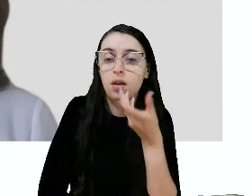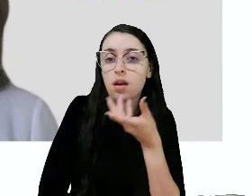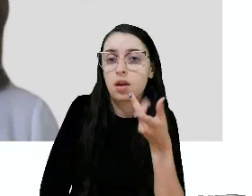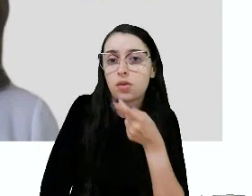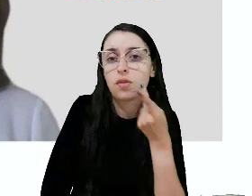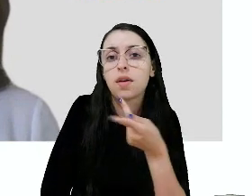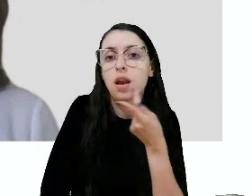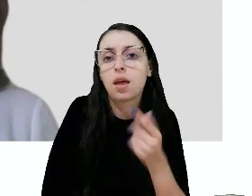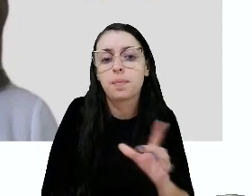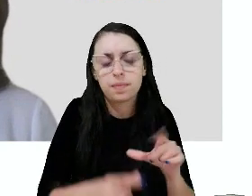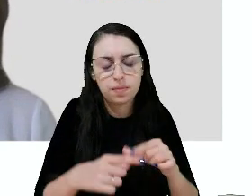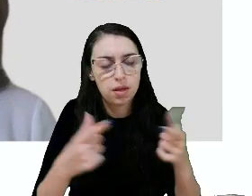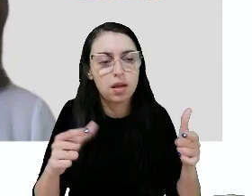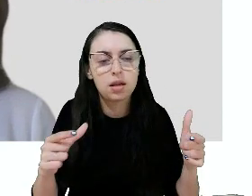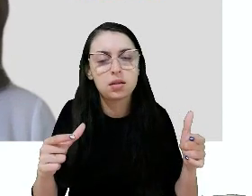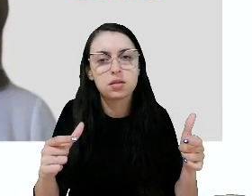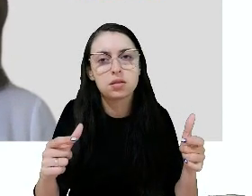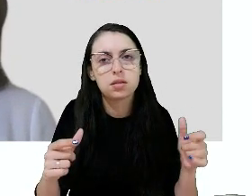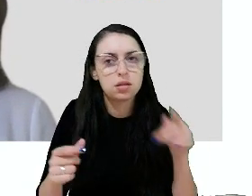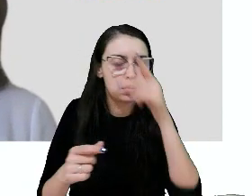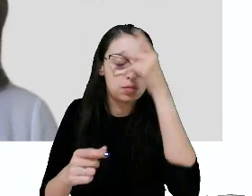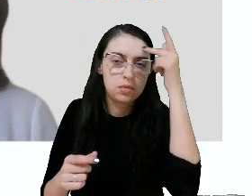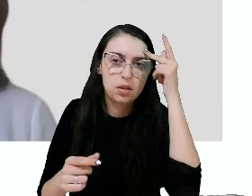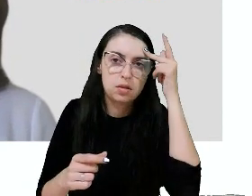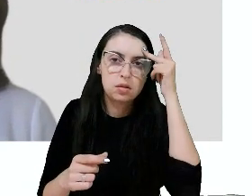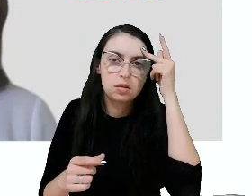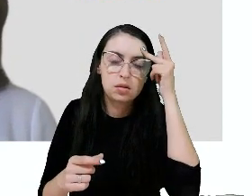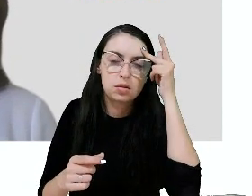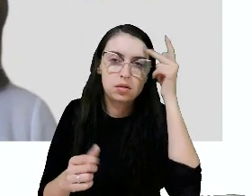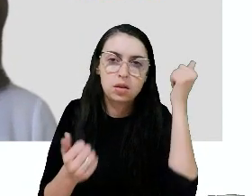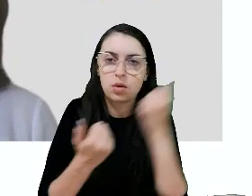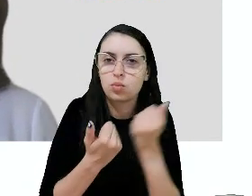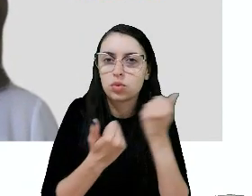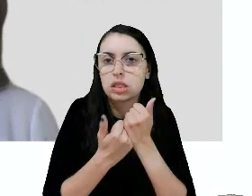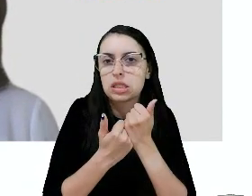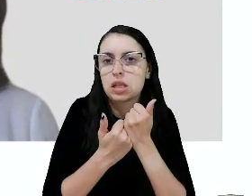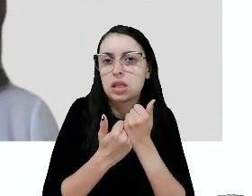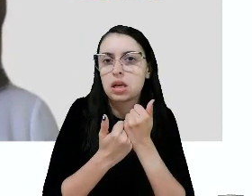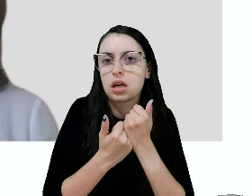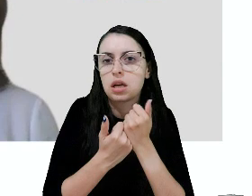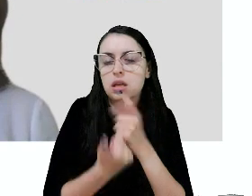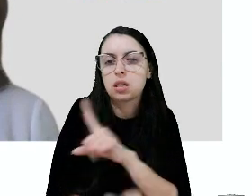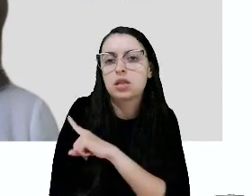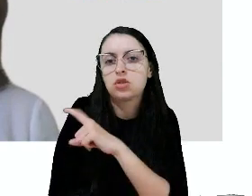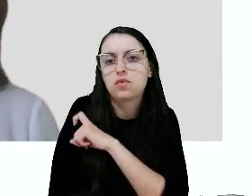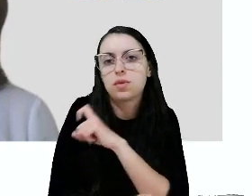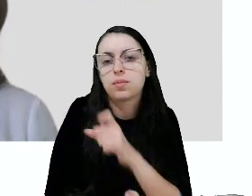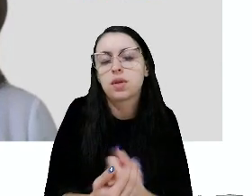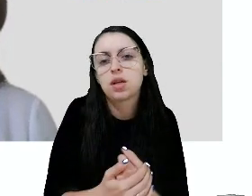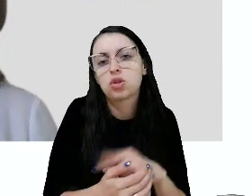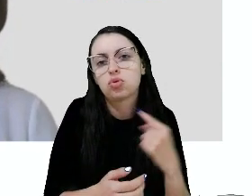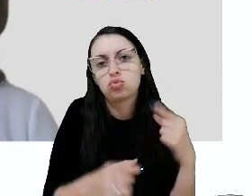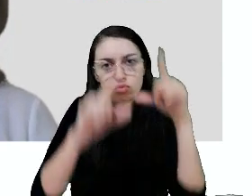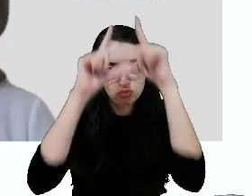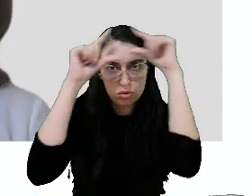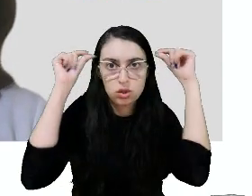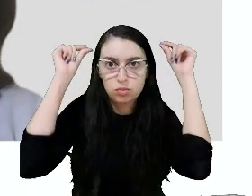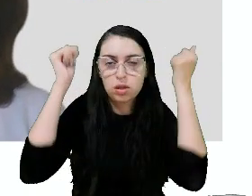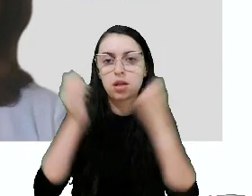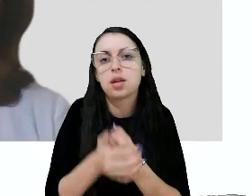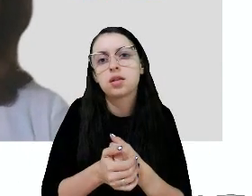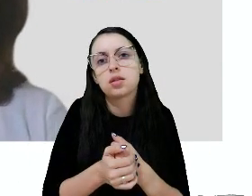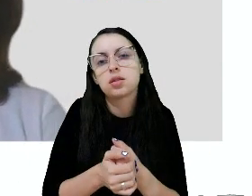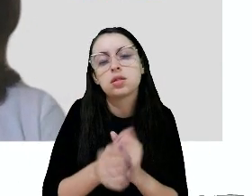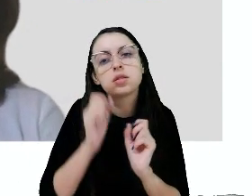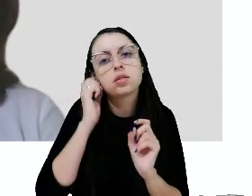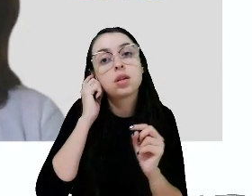salientar, a maior parte das pessoas auxiliares de enfermagem nos